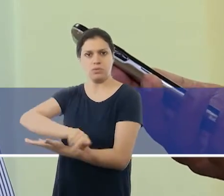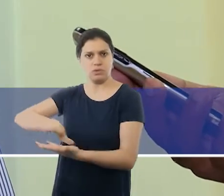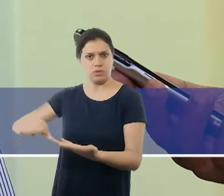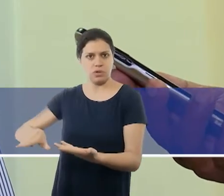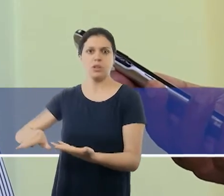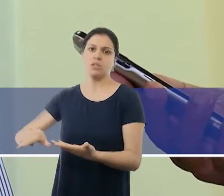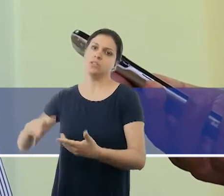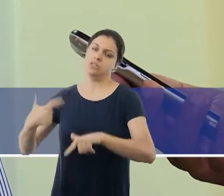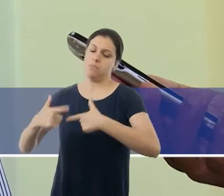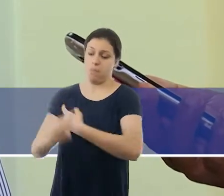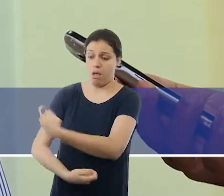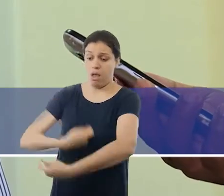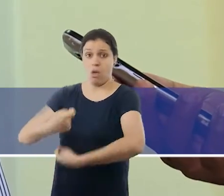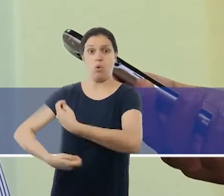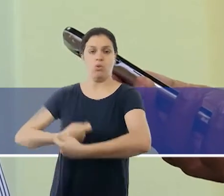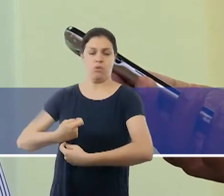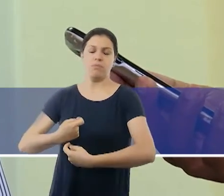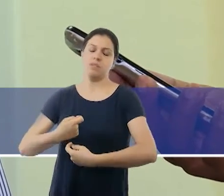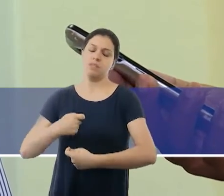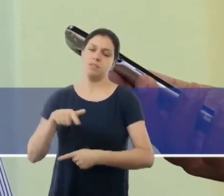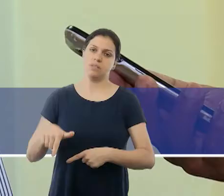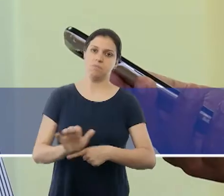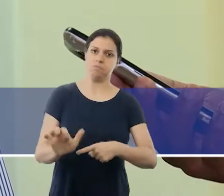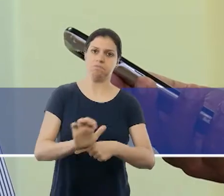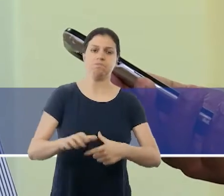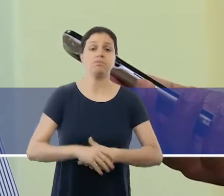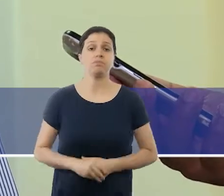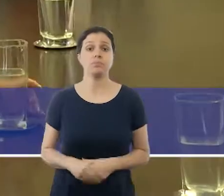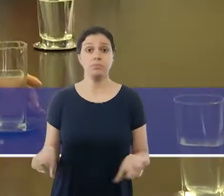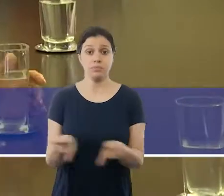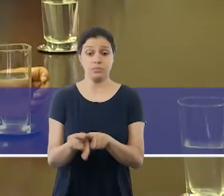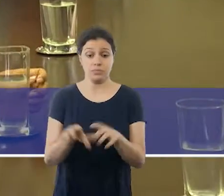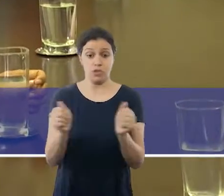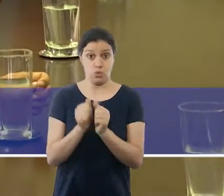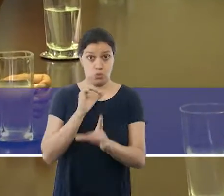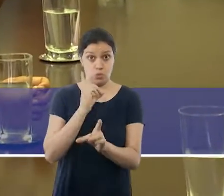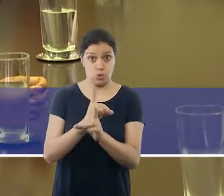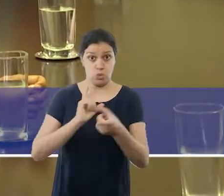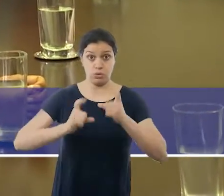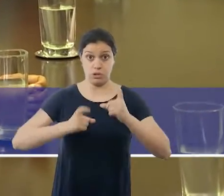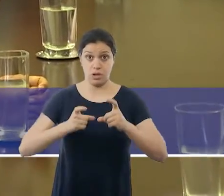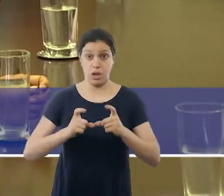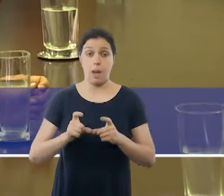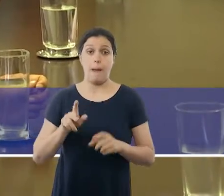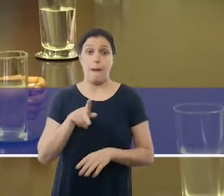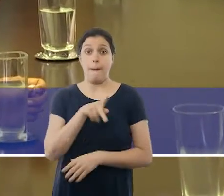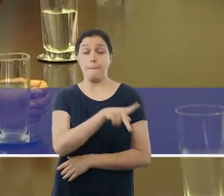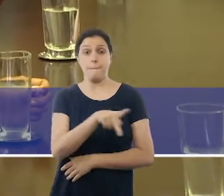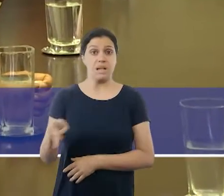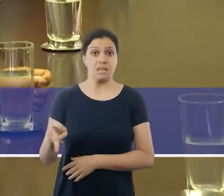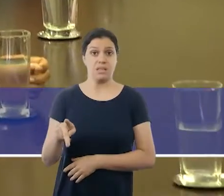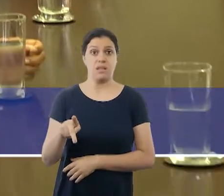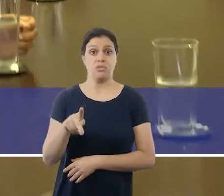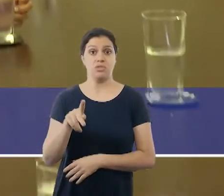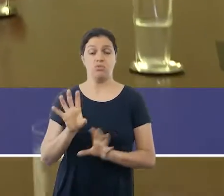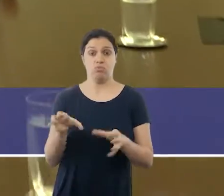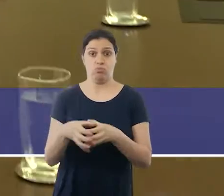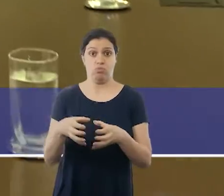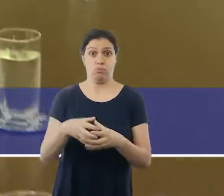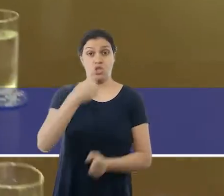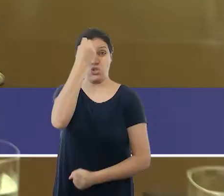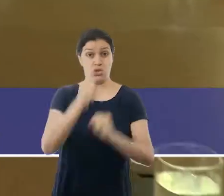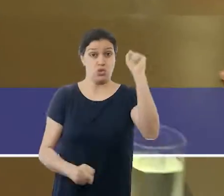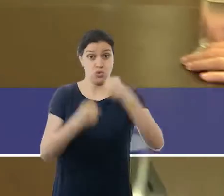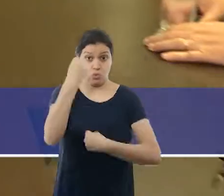setores que diversifiquem a atividade econômica do nosso estado cada vez mais. Também participou do encontro o presidente da Federação de